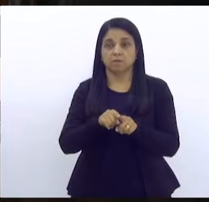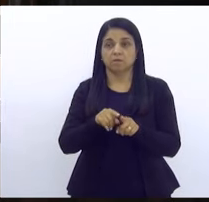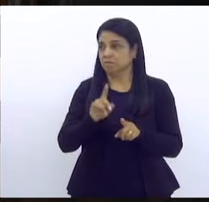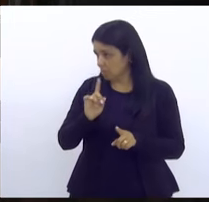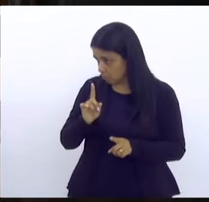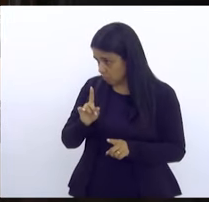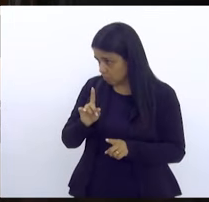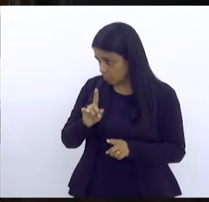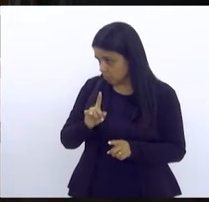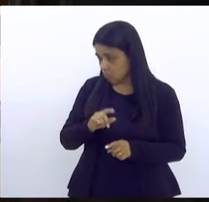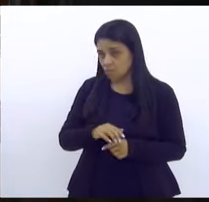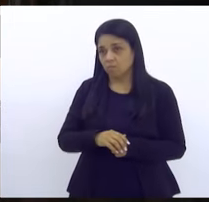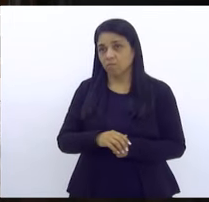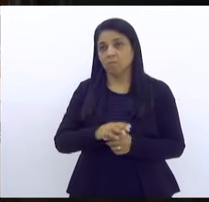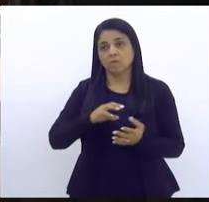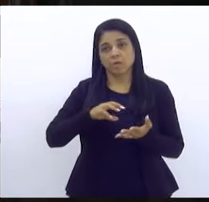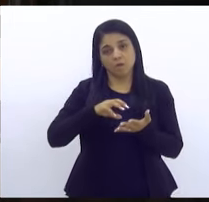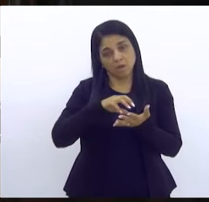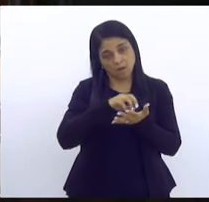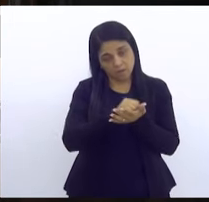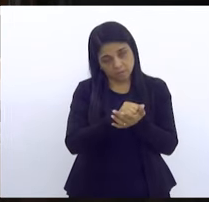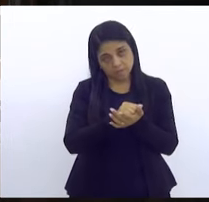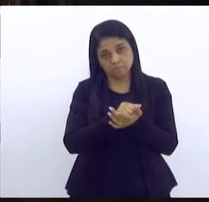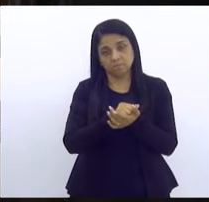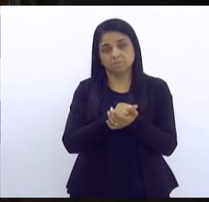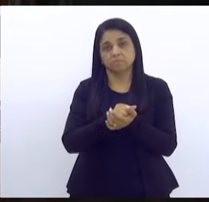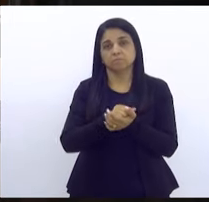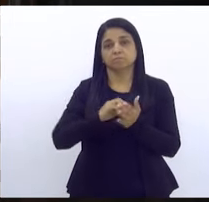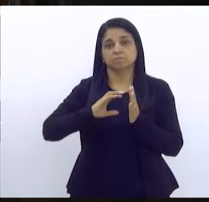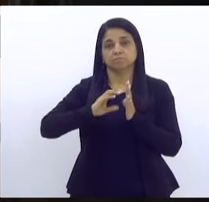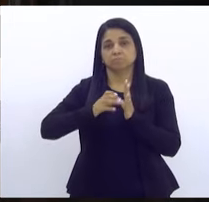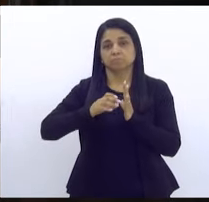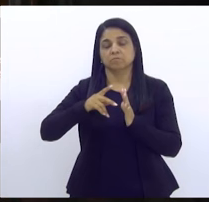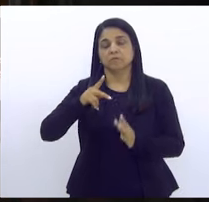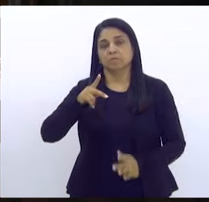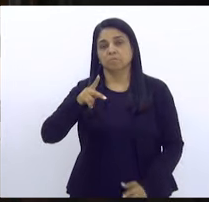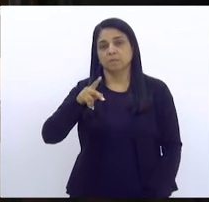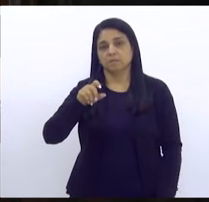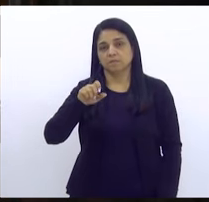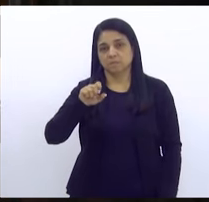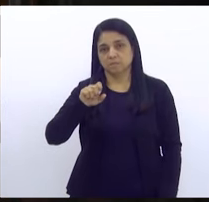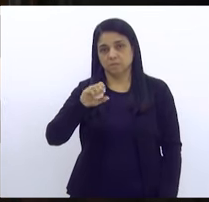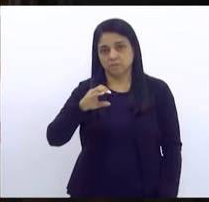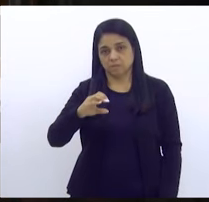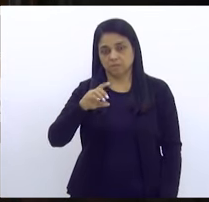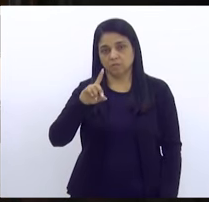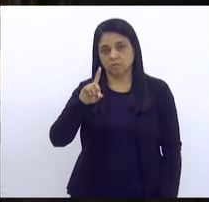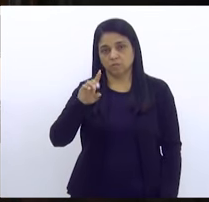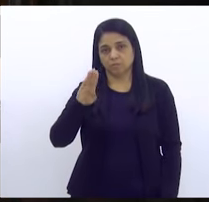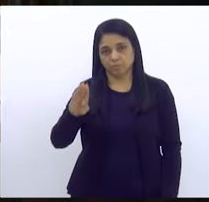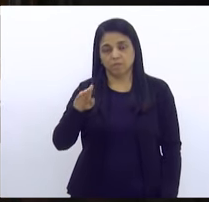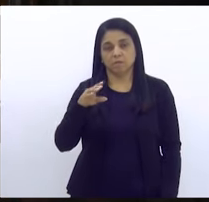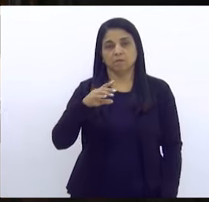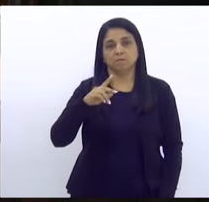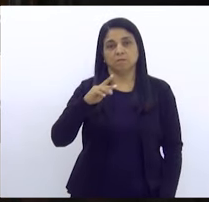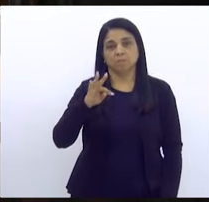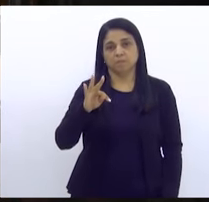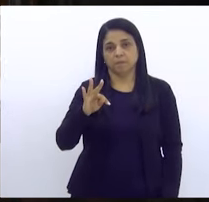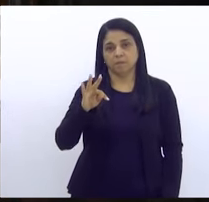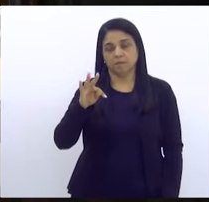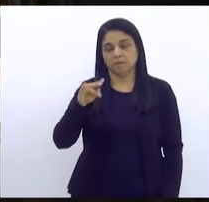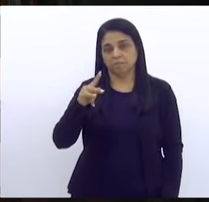Então, registrado aqui, PCdoB, PT, PSOL.